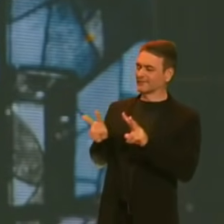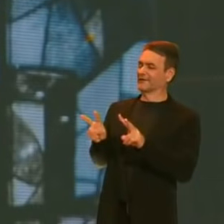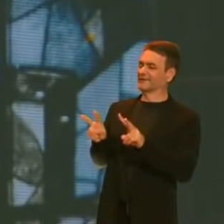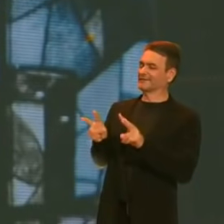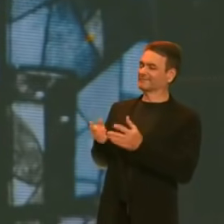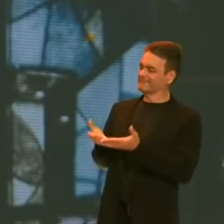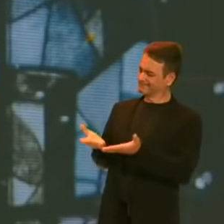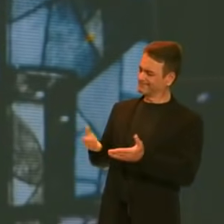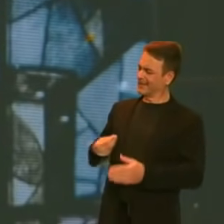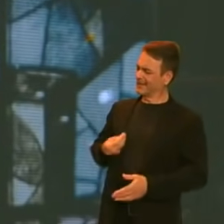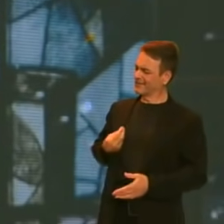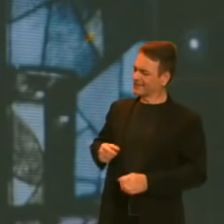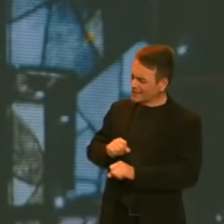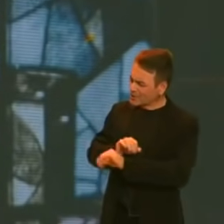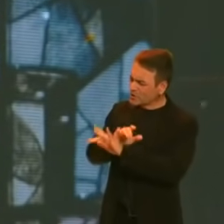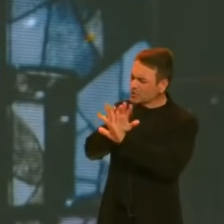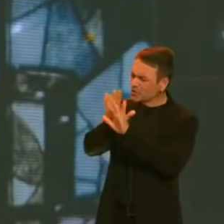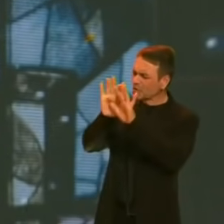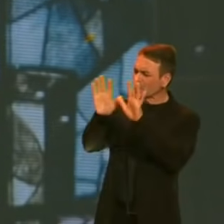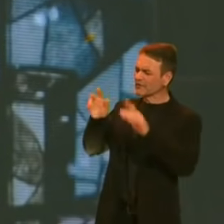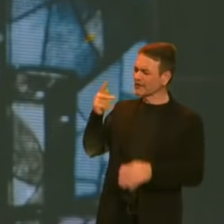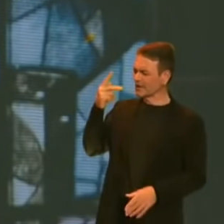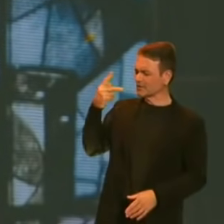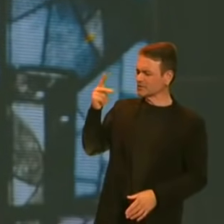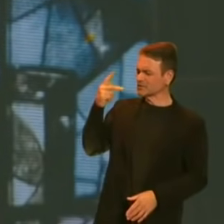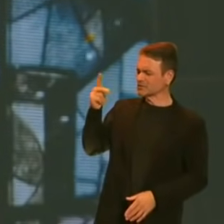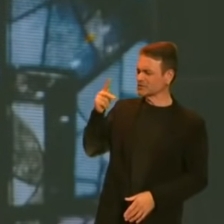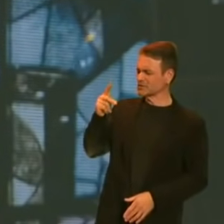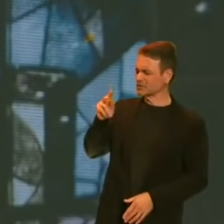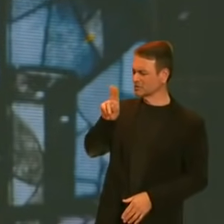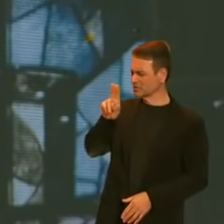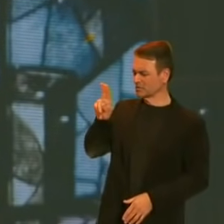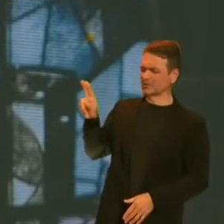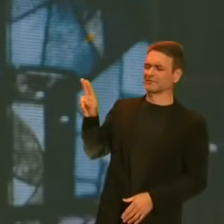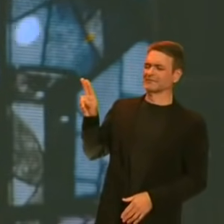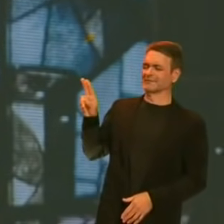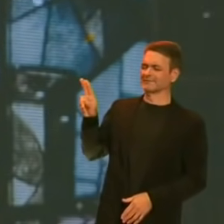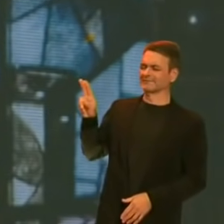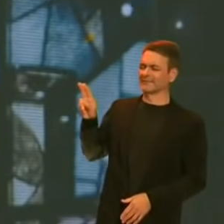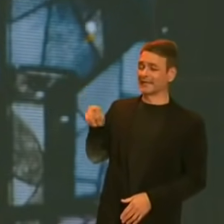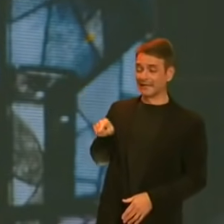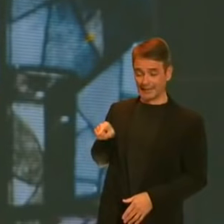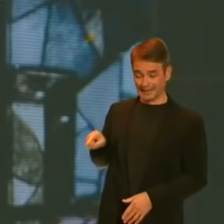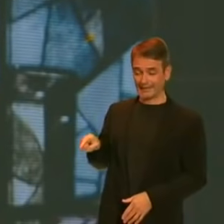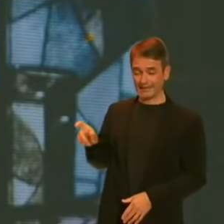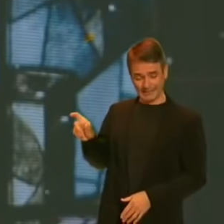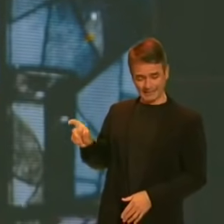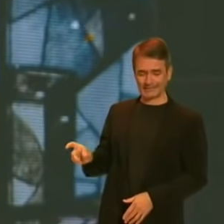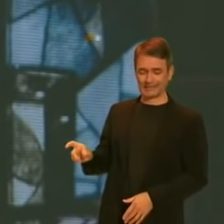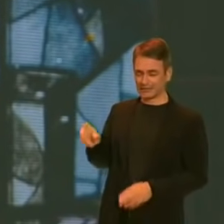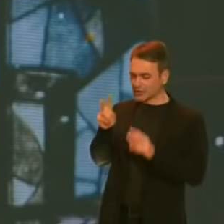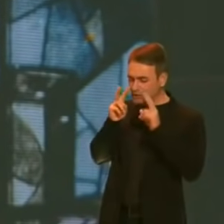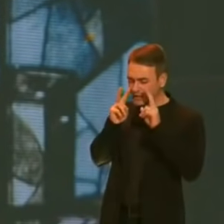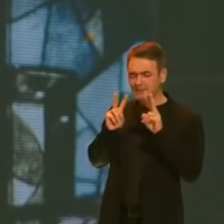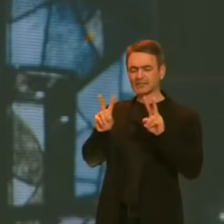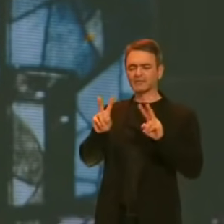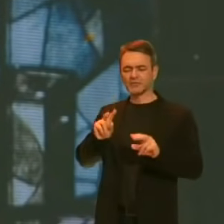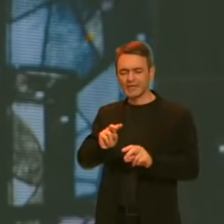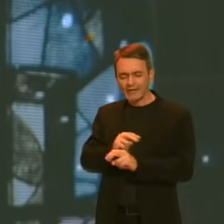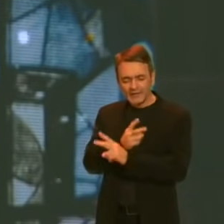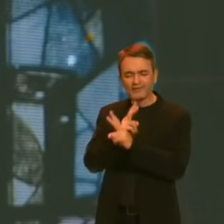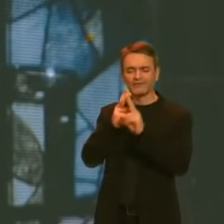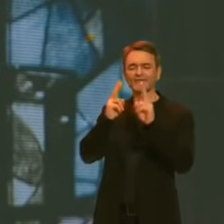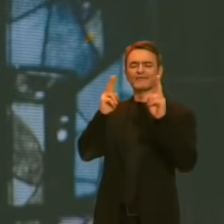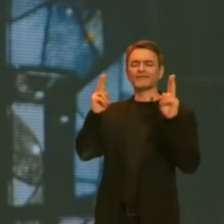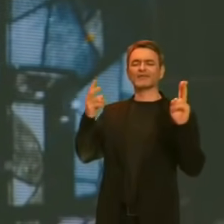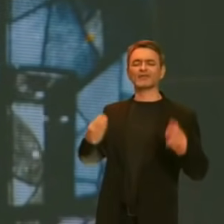nós possamos glorificar o nome do Senhor, que ele seja testemunho outra vez de vitória,